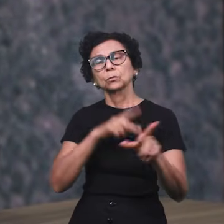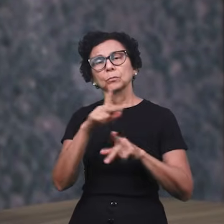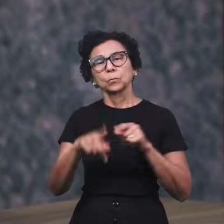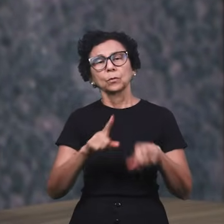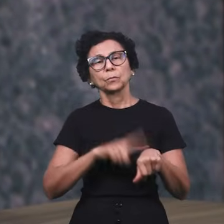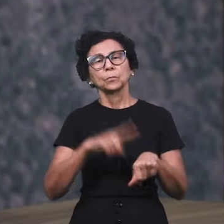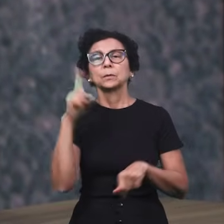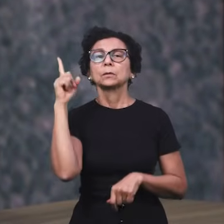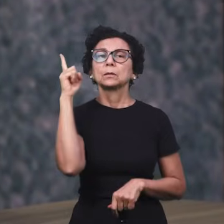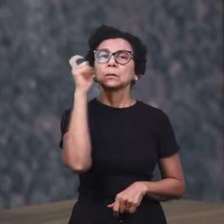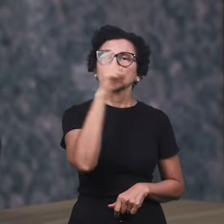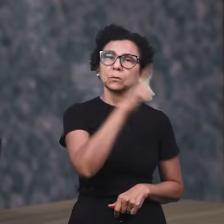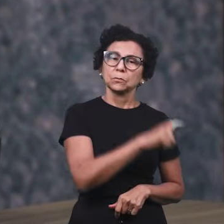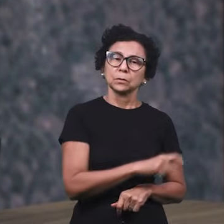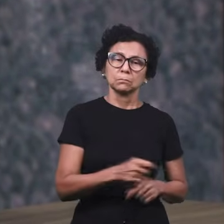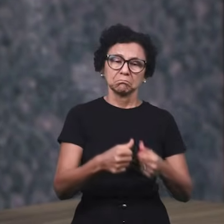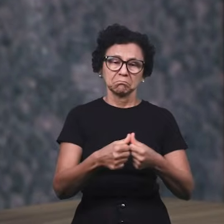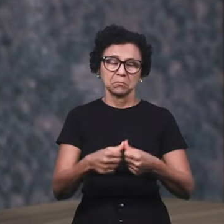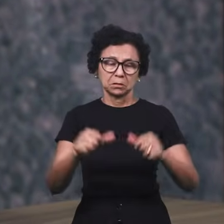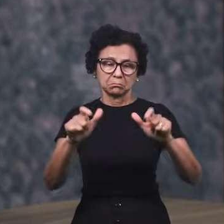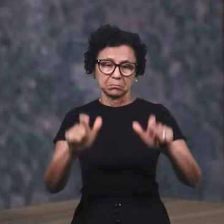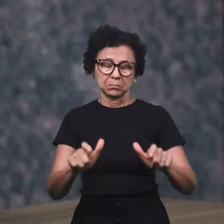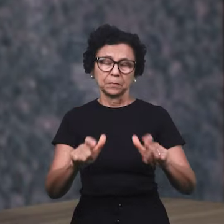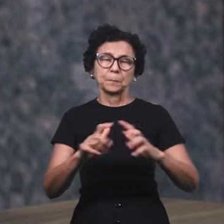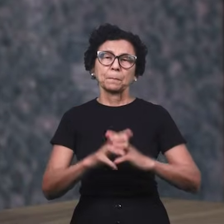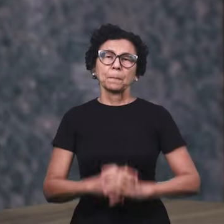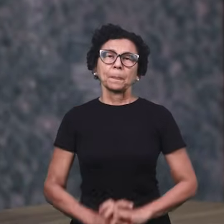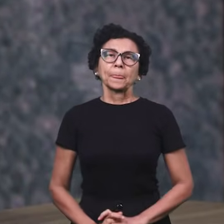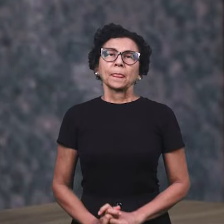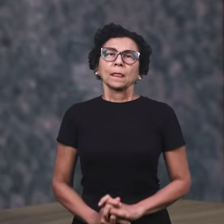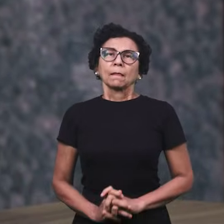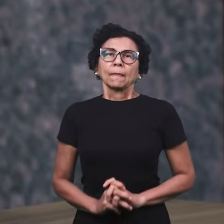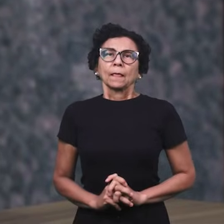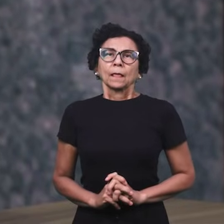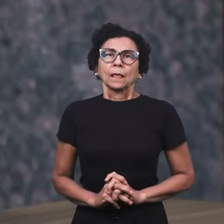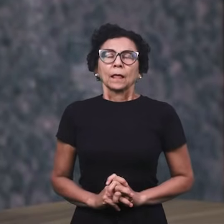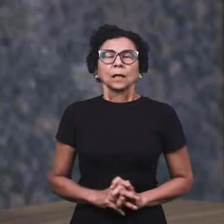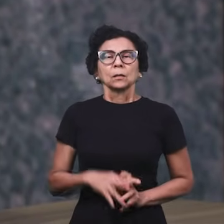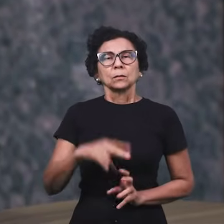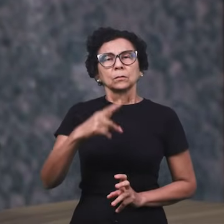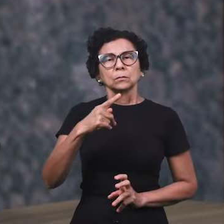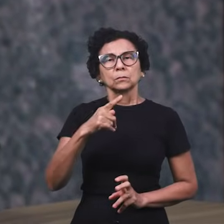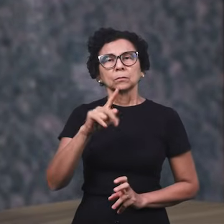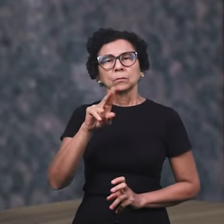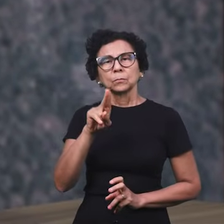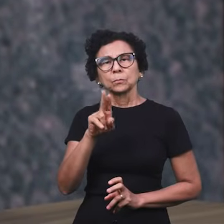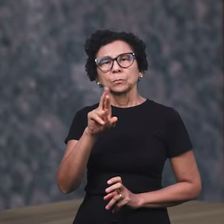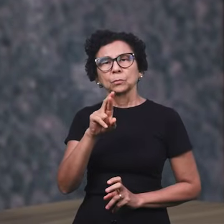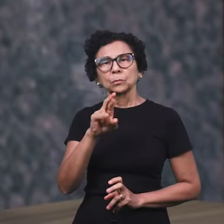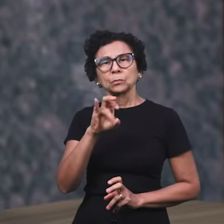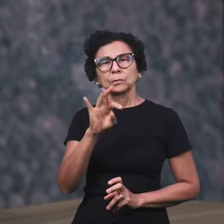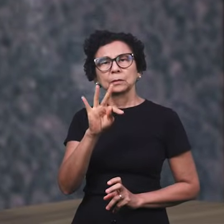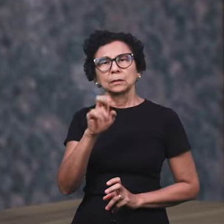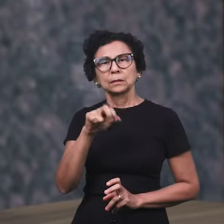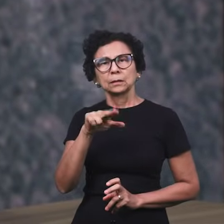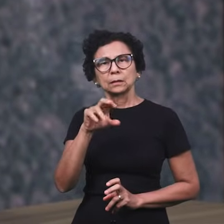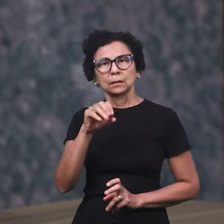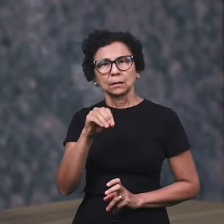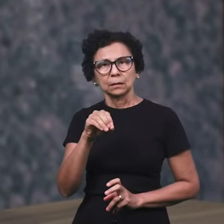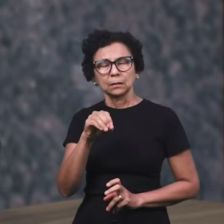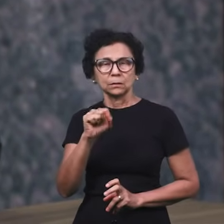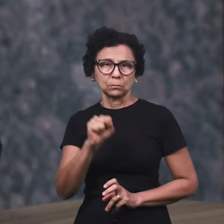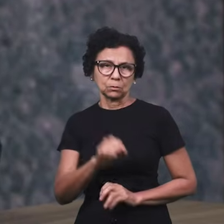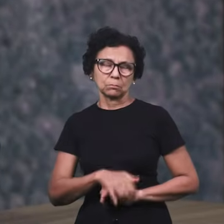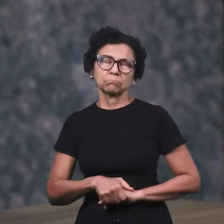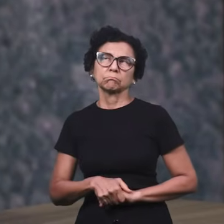nesse período difícil. E eles se estabeleceram ali, os puritanos que vinham para a América geralmente eram pessoas